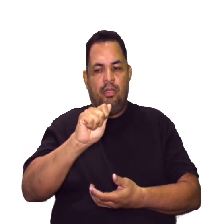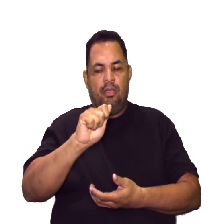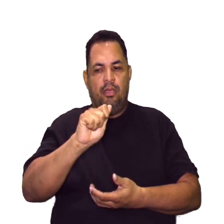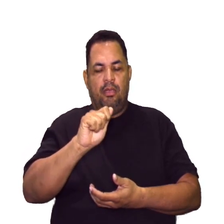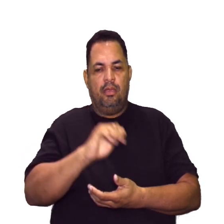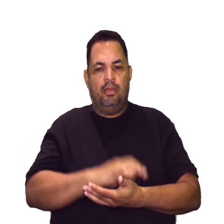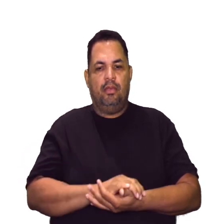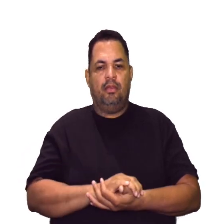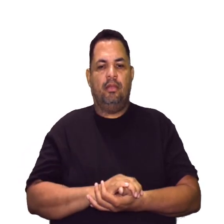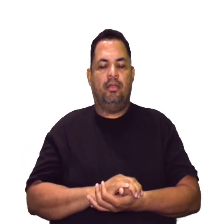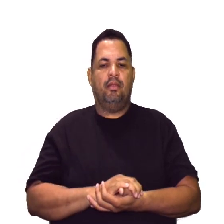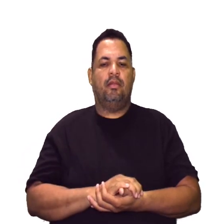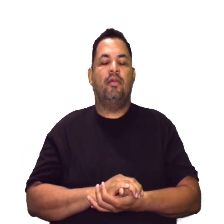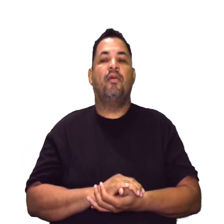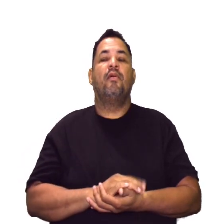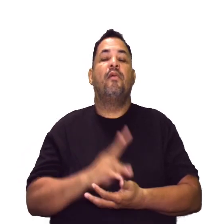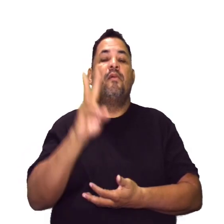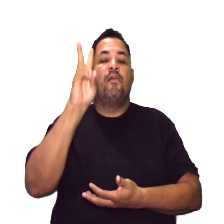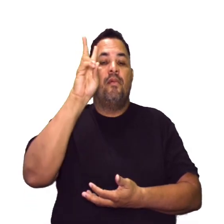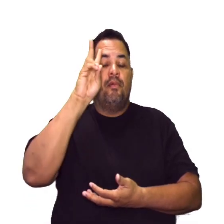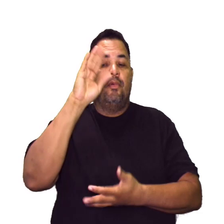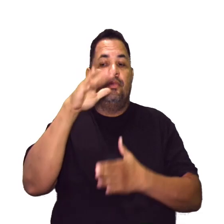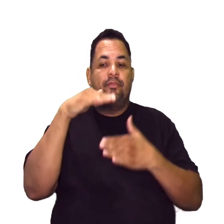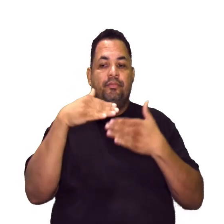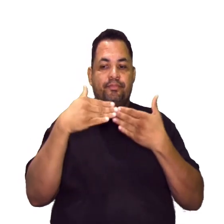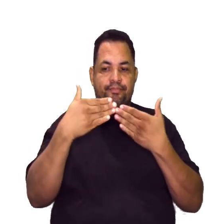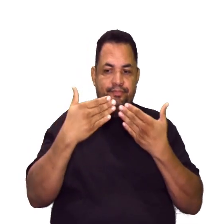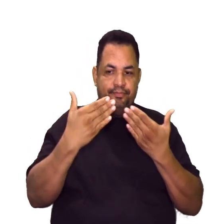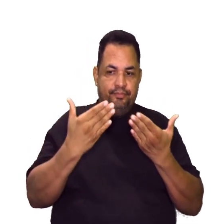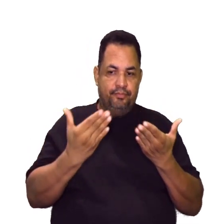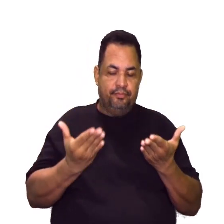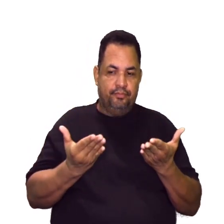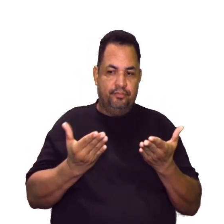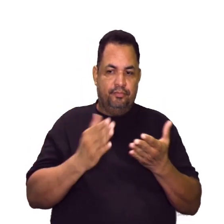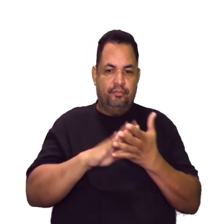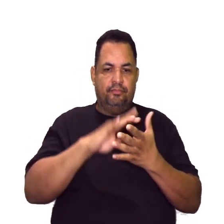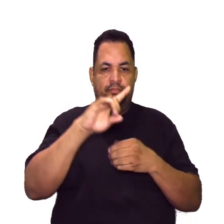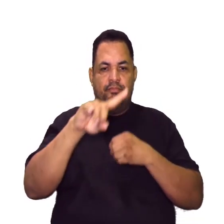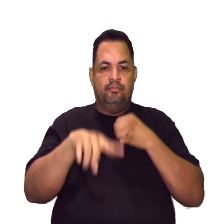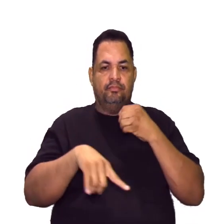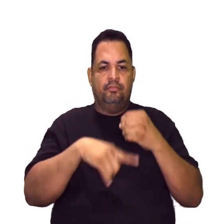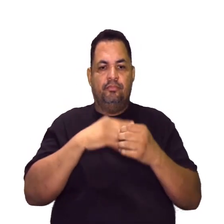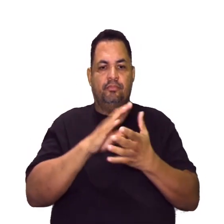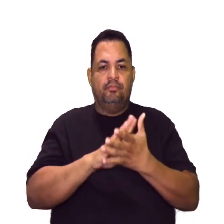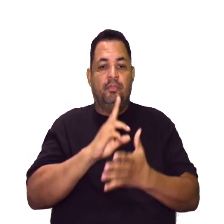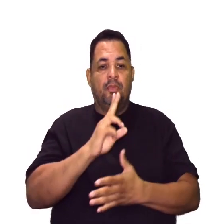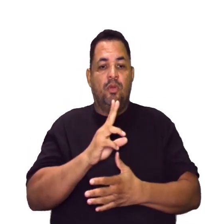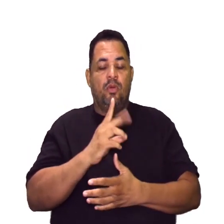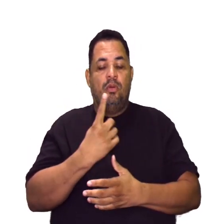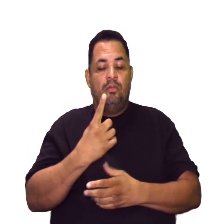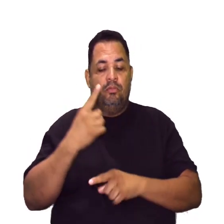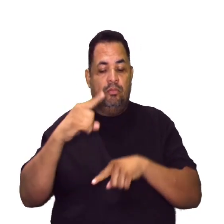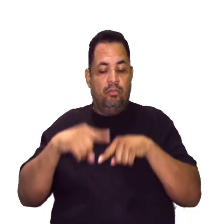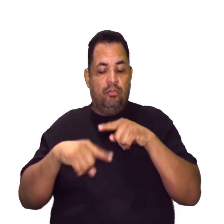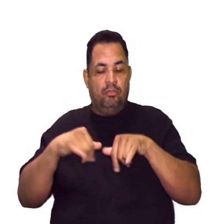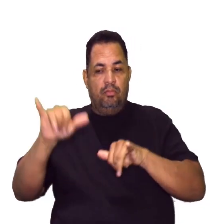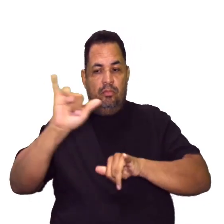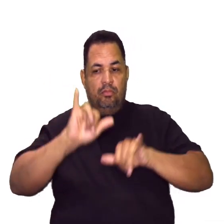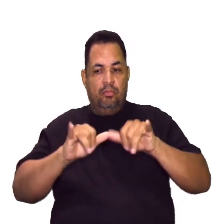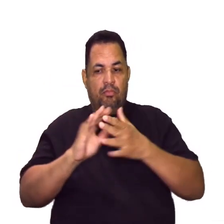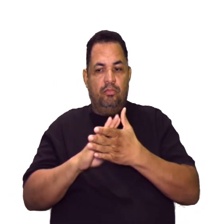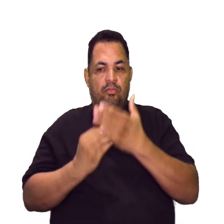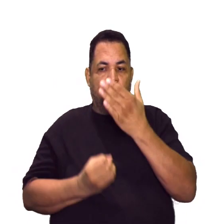bom? Alotropia é quando átomos de um mesmo elemento químico